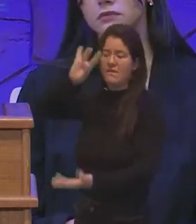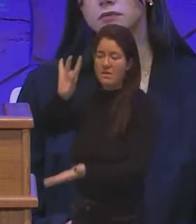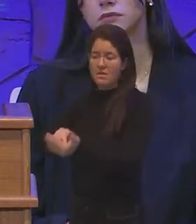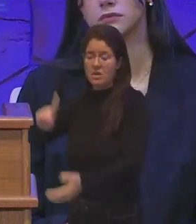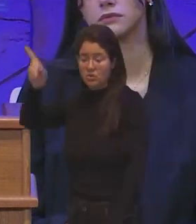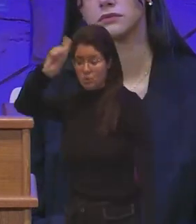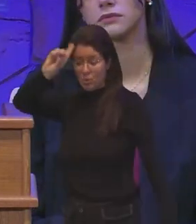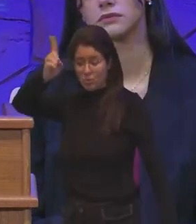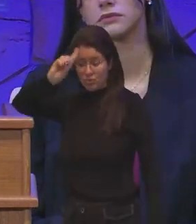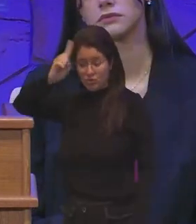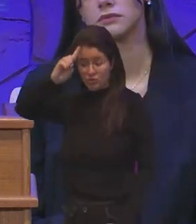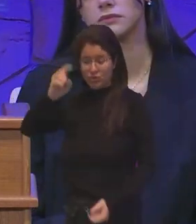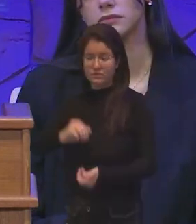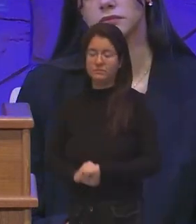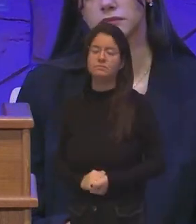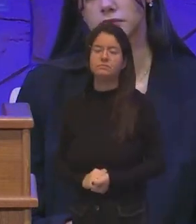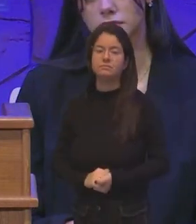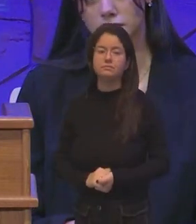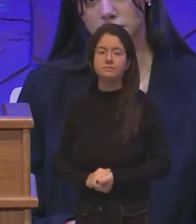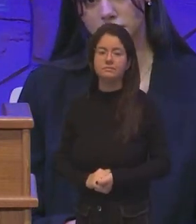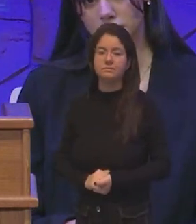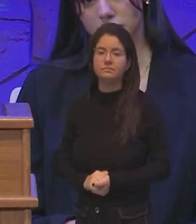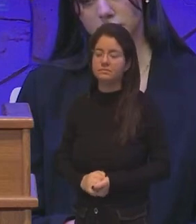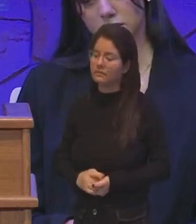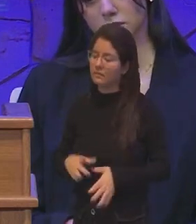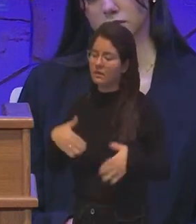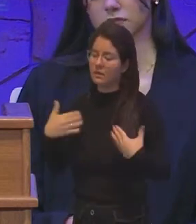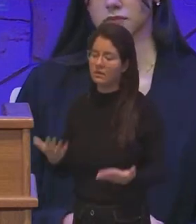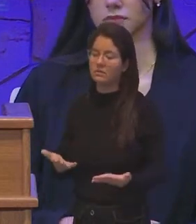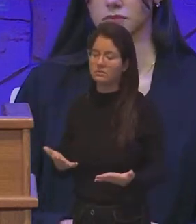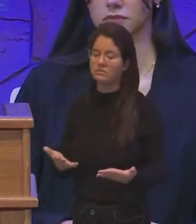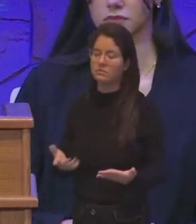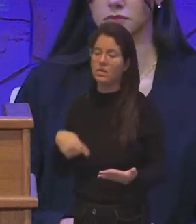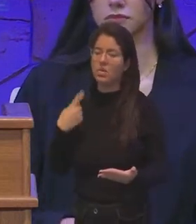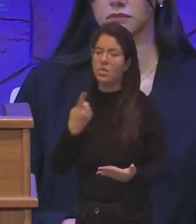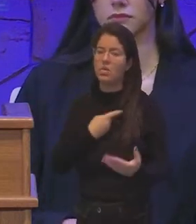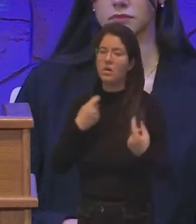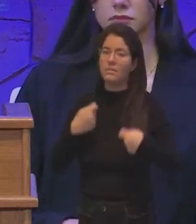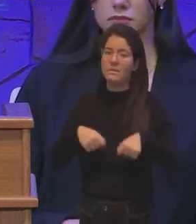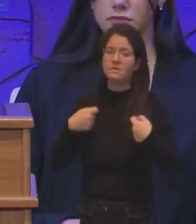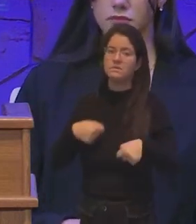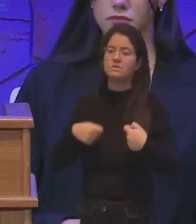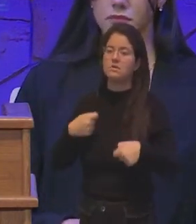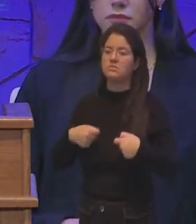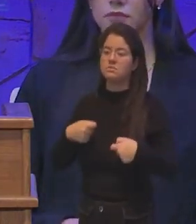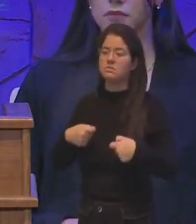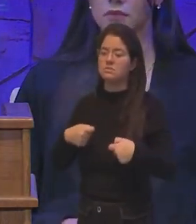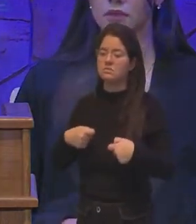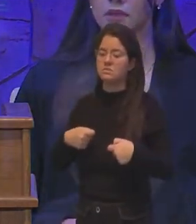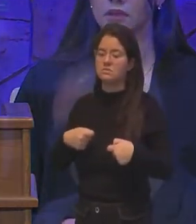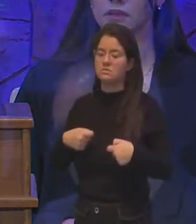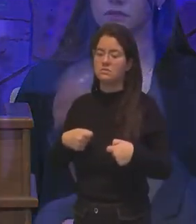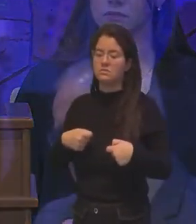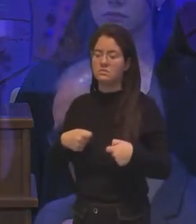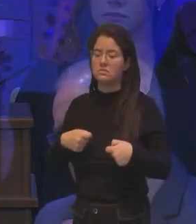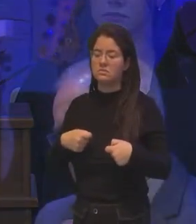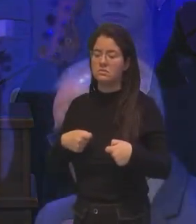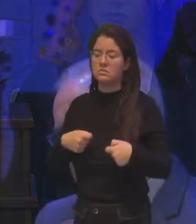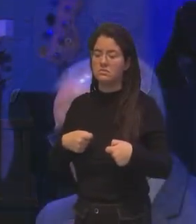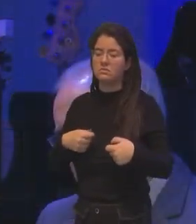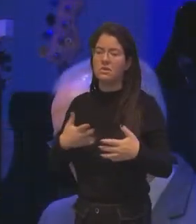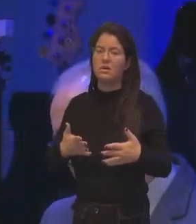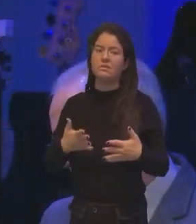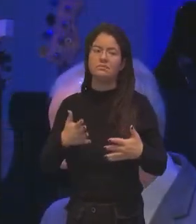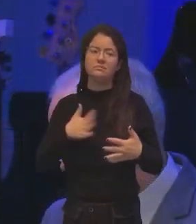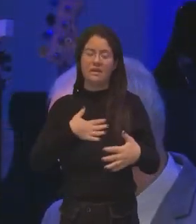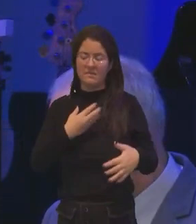dia. Não devemos fazer a separação Pastor, a minha vida quando eu estou na